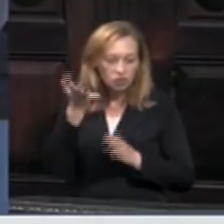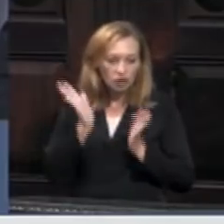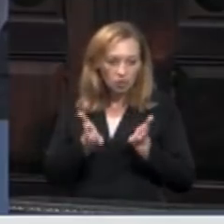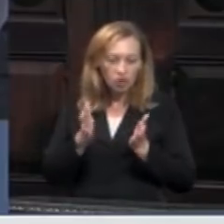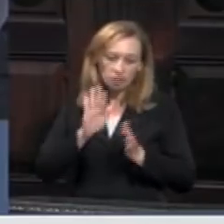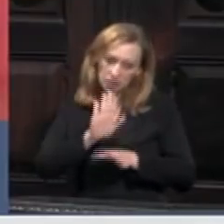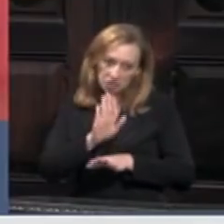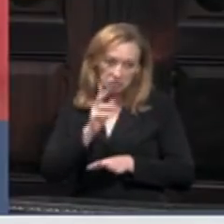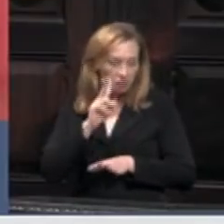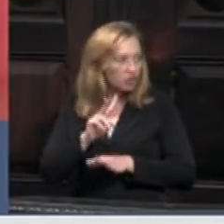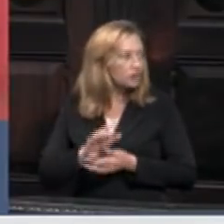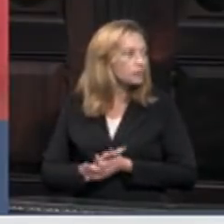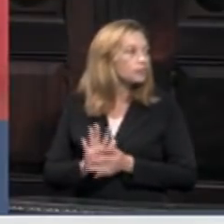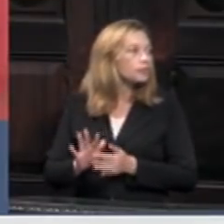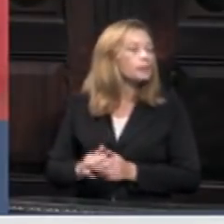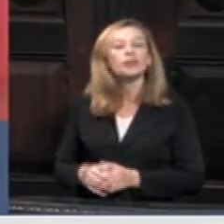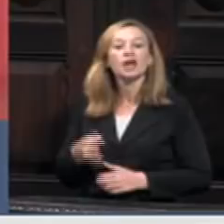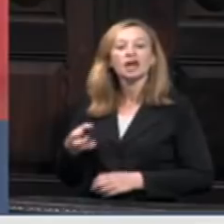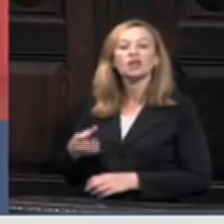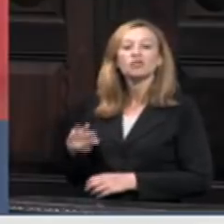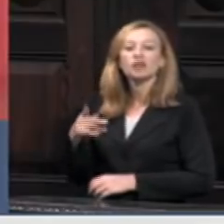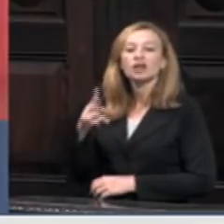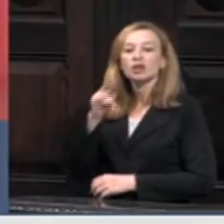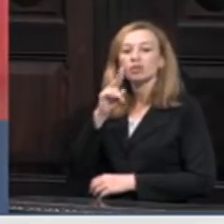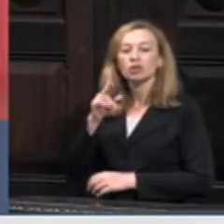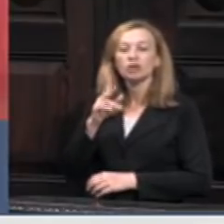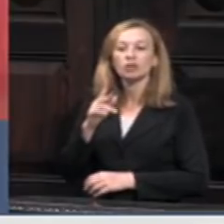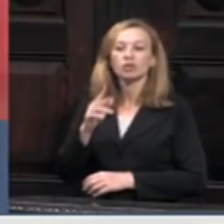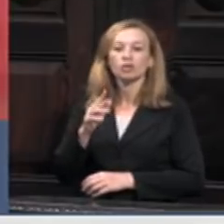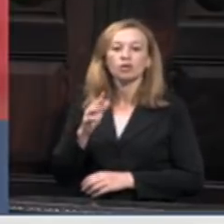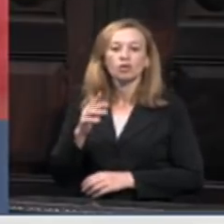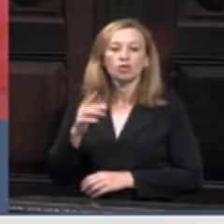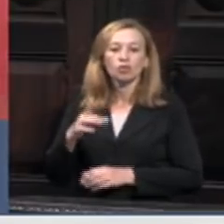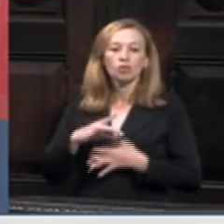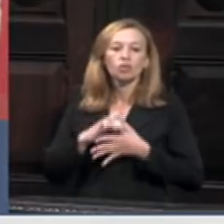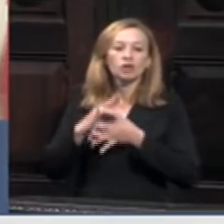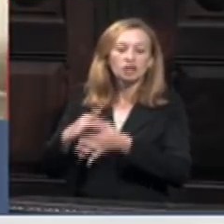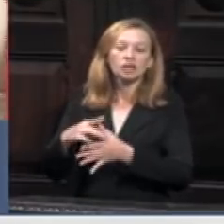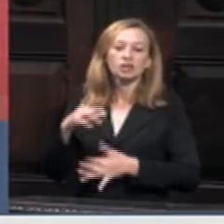aqui primeiro. Quero ouvir o líder do PT, deputado Gilberto Palmares.